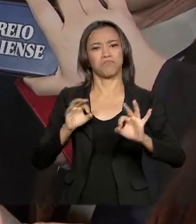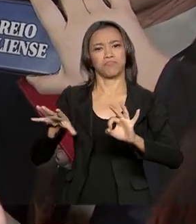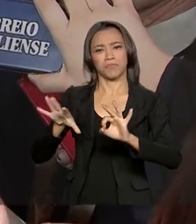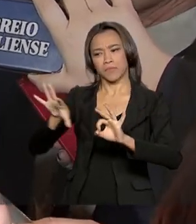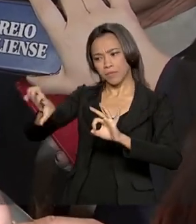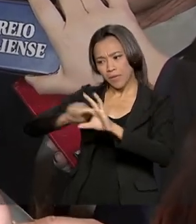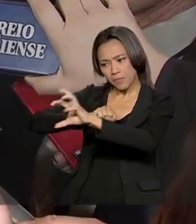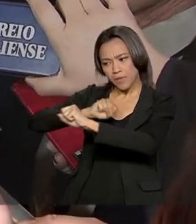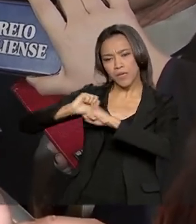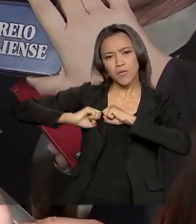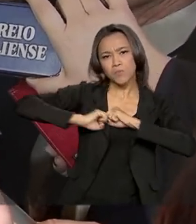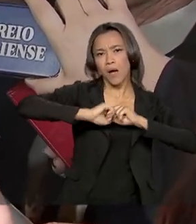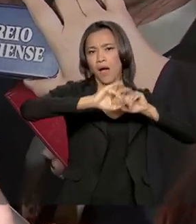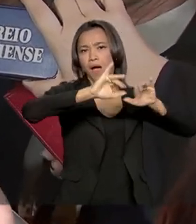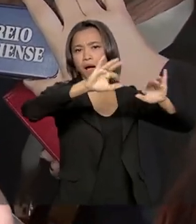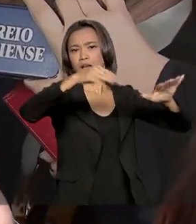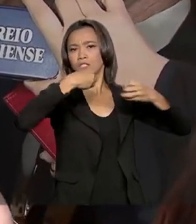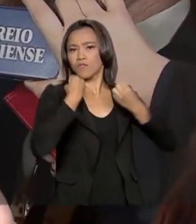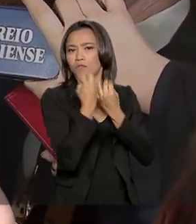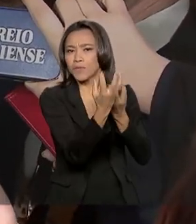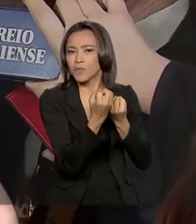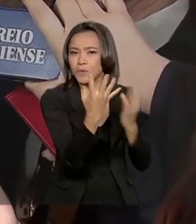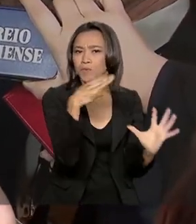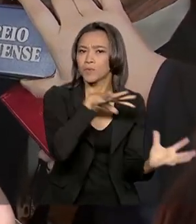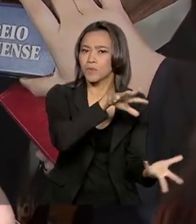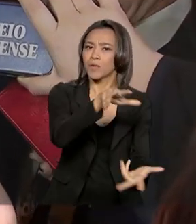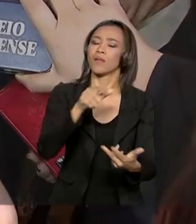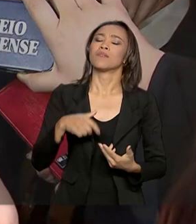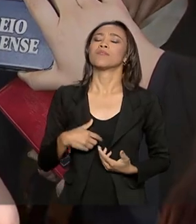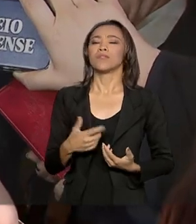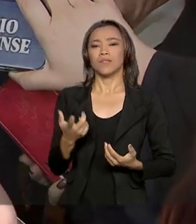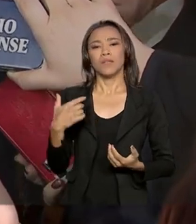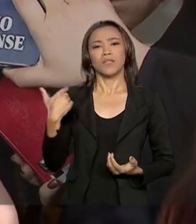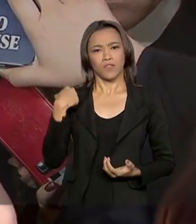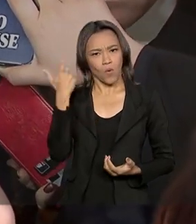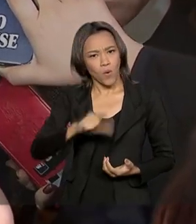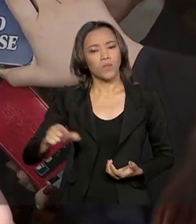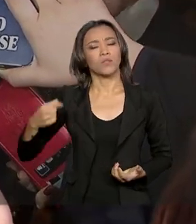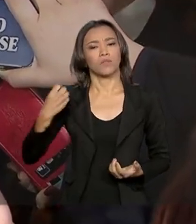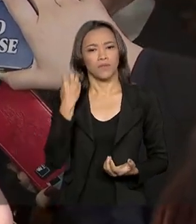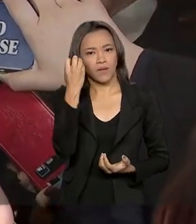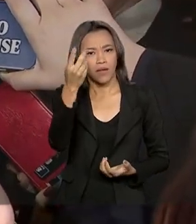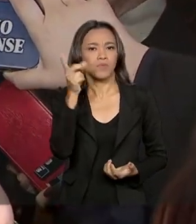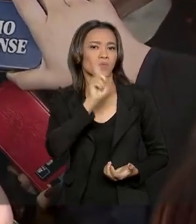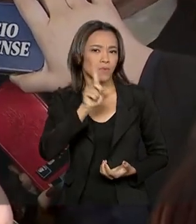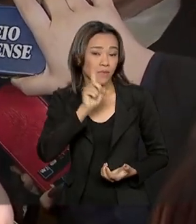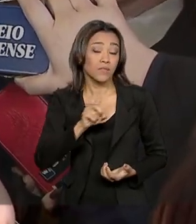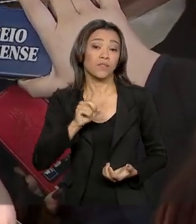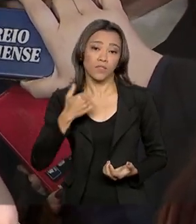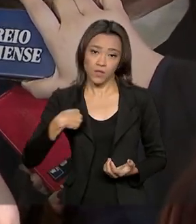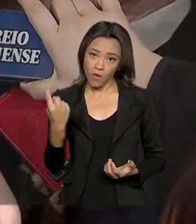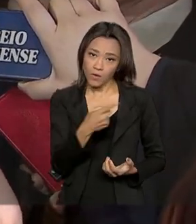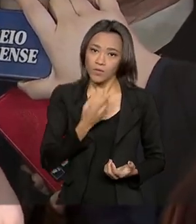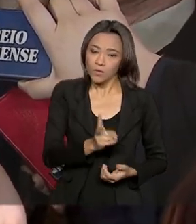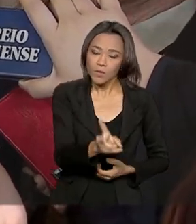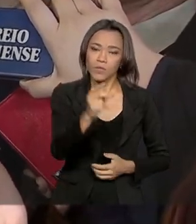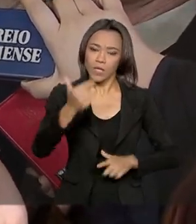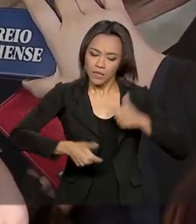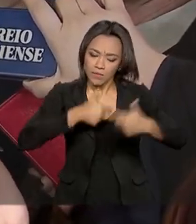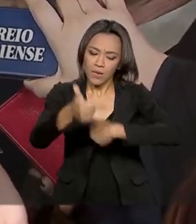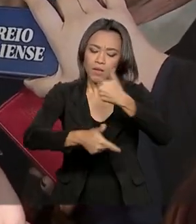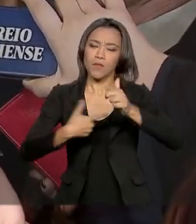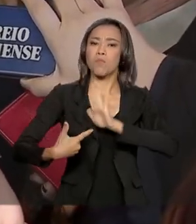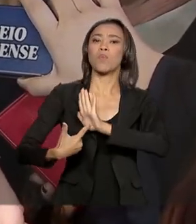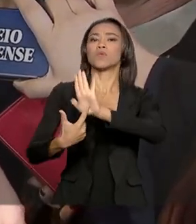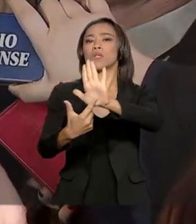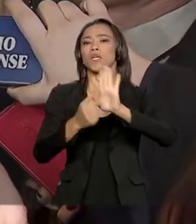e nós continuaremos nossa viagem da próxima deve ser nos estados unidos e continuaremos estão fazendo esse trabalho de mostrar